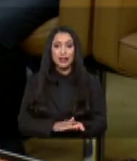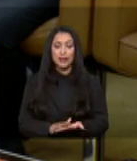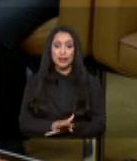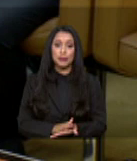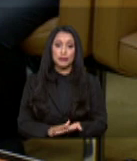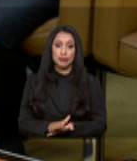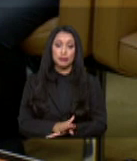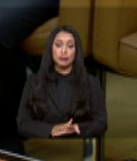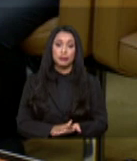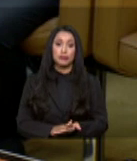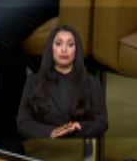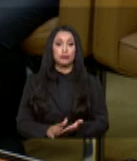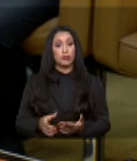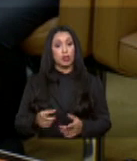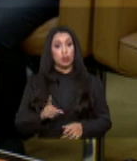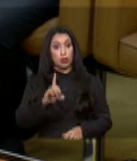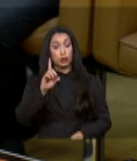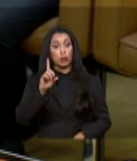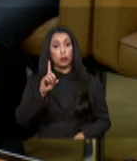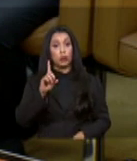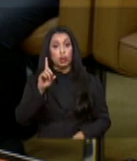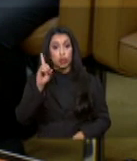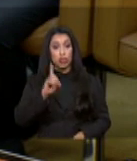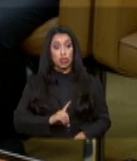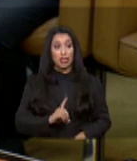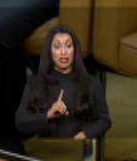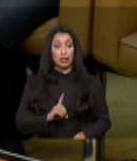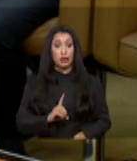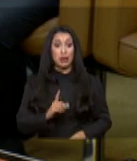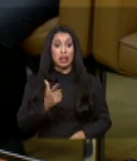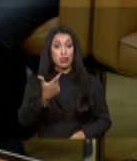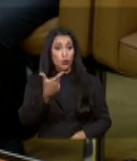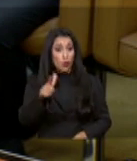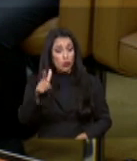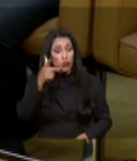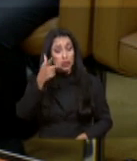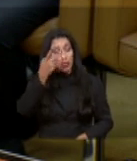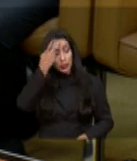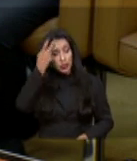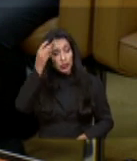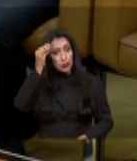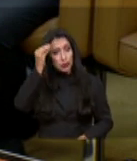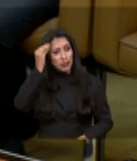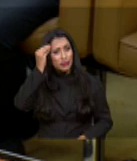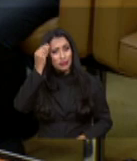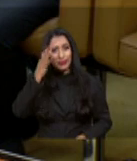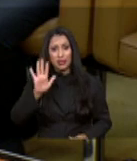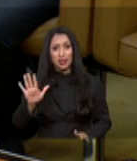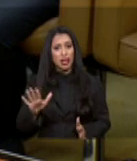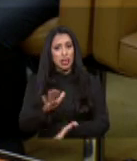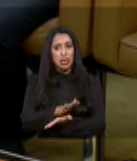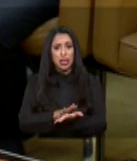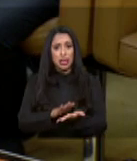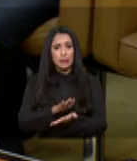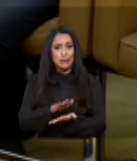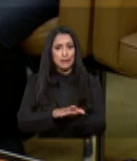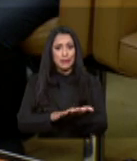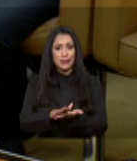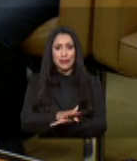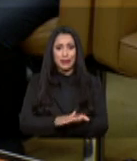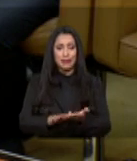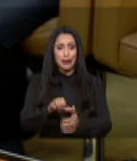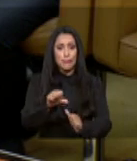para sujeito de direito, muda tudo, tudo. E o cuidado será